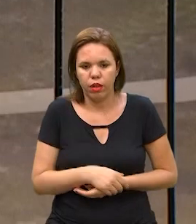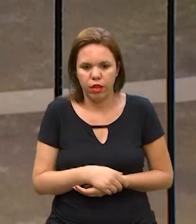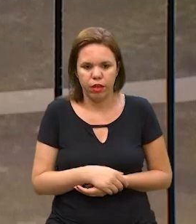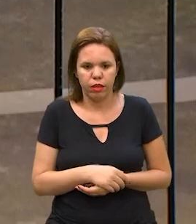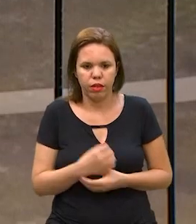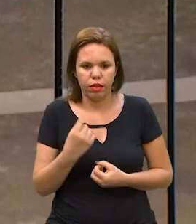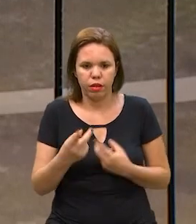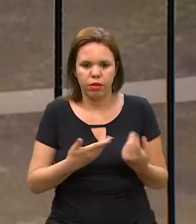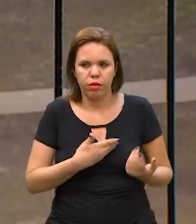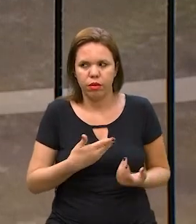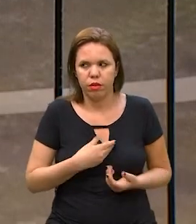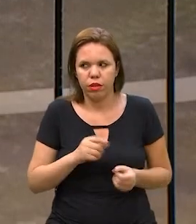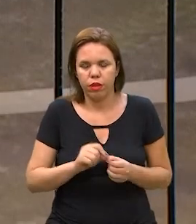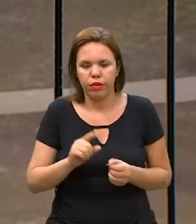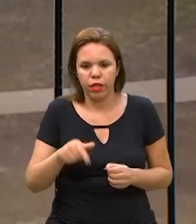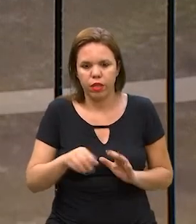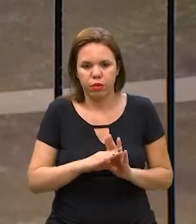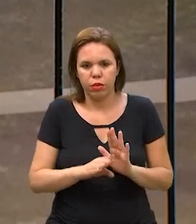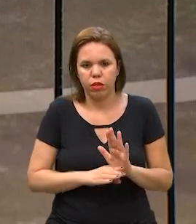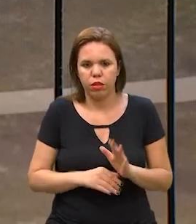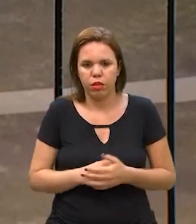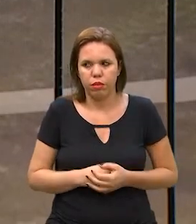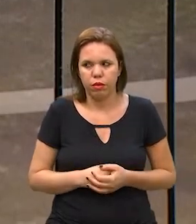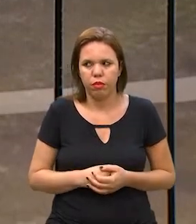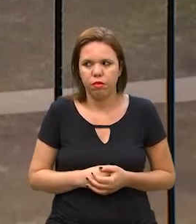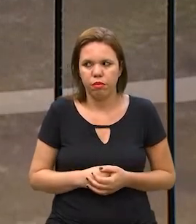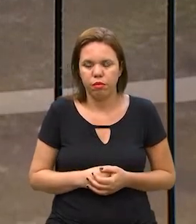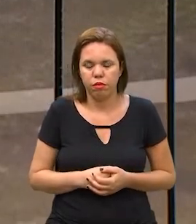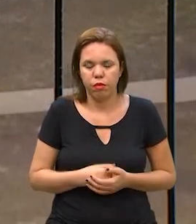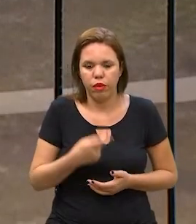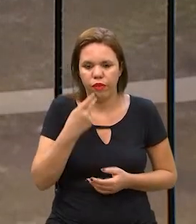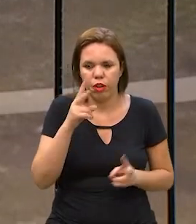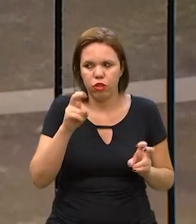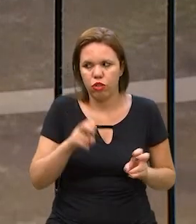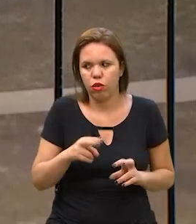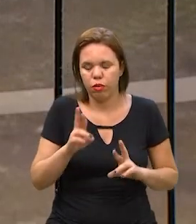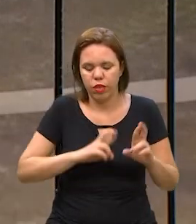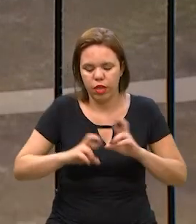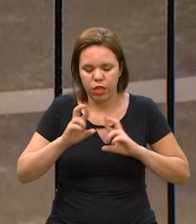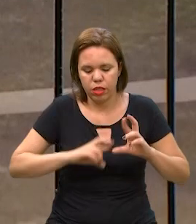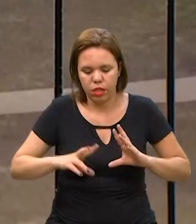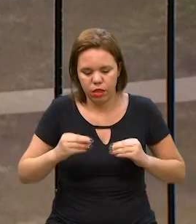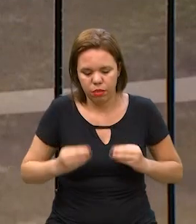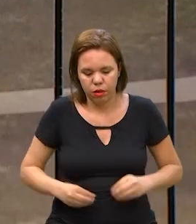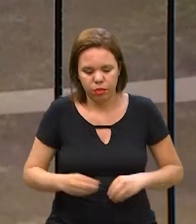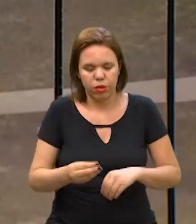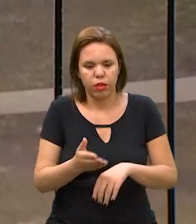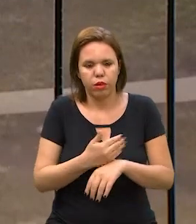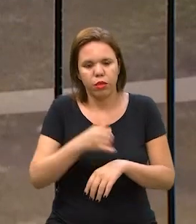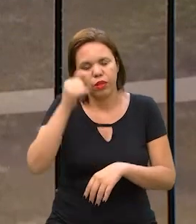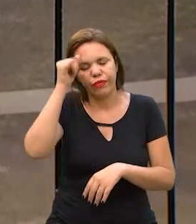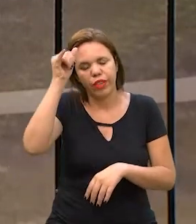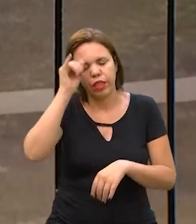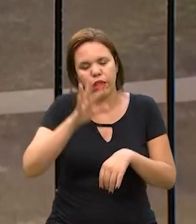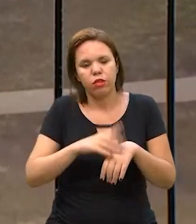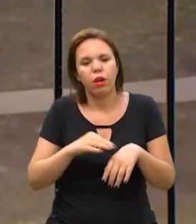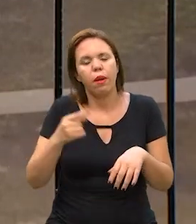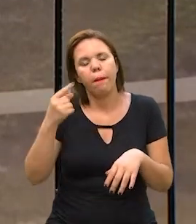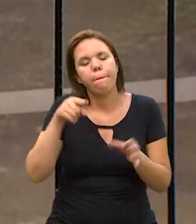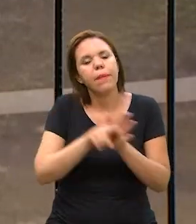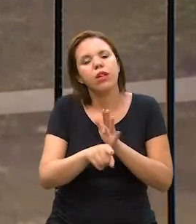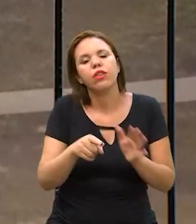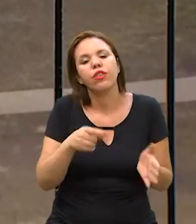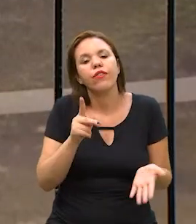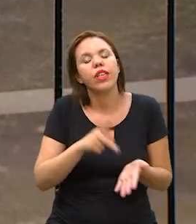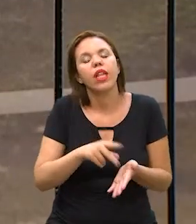falei para alguns amigos que eu faria esse programa falando sobre exames preventivos, veio uma pergunta e